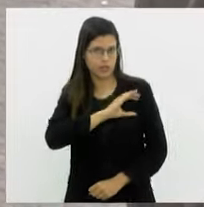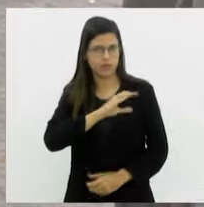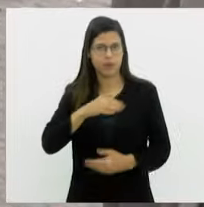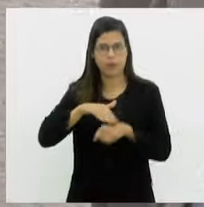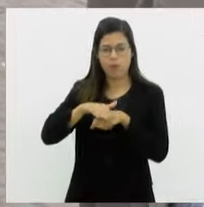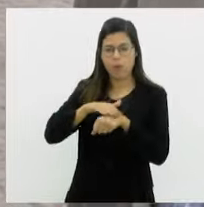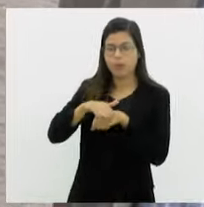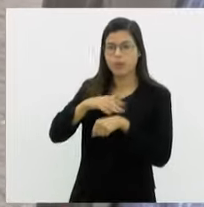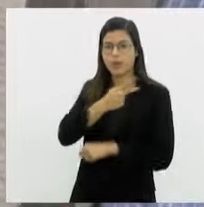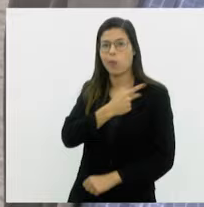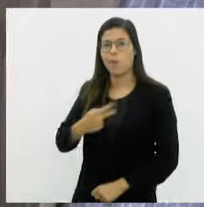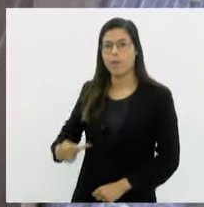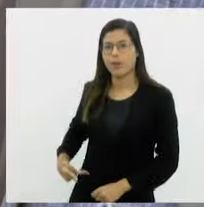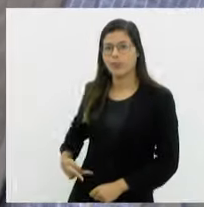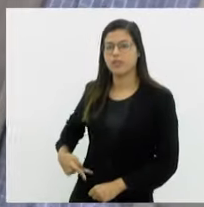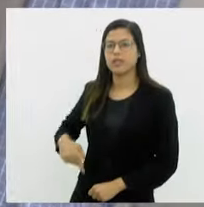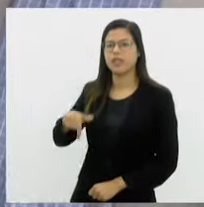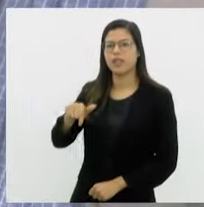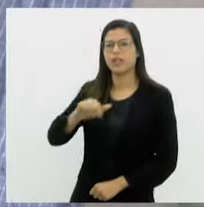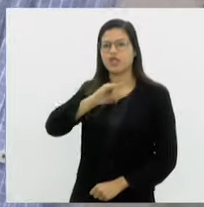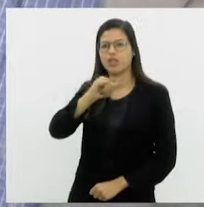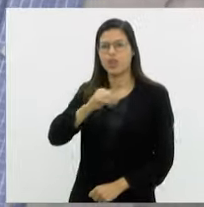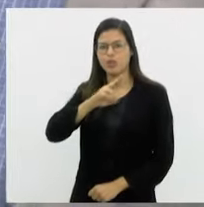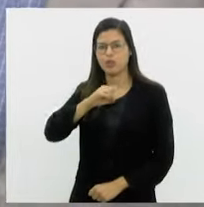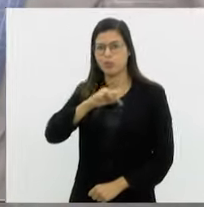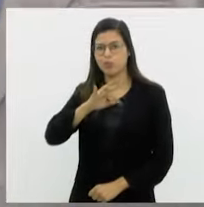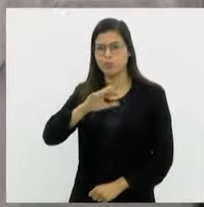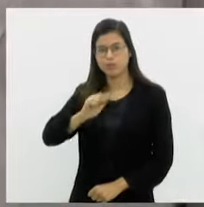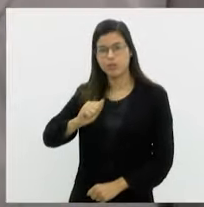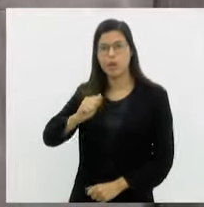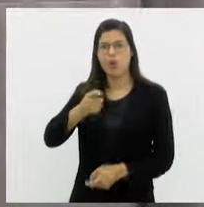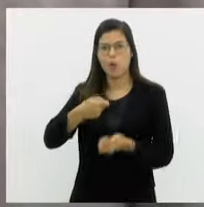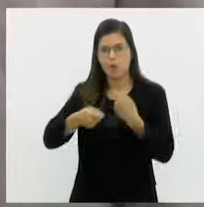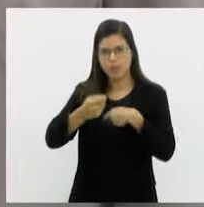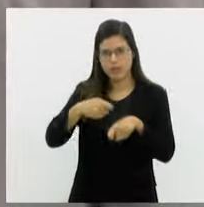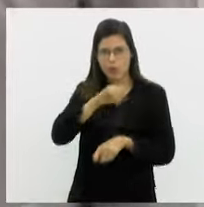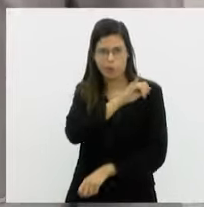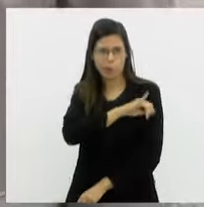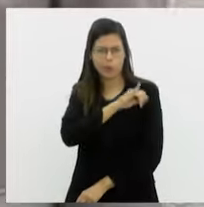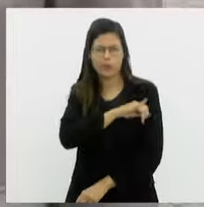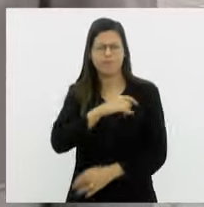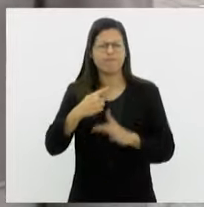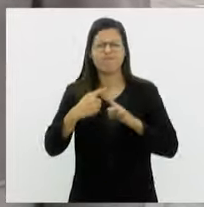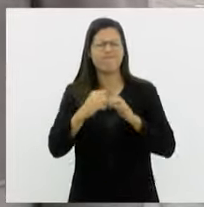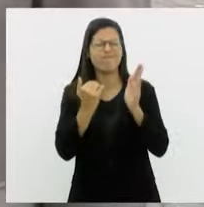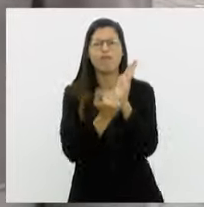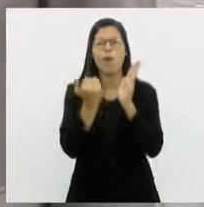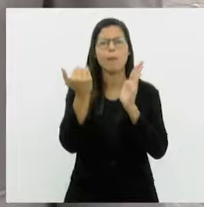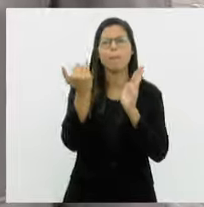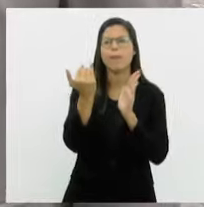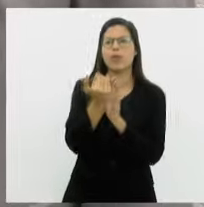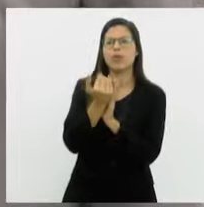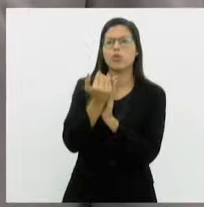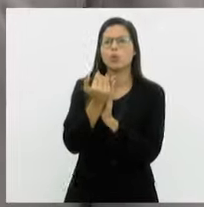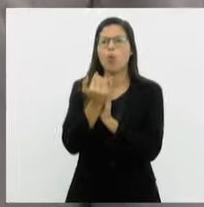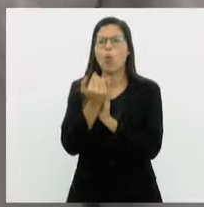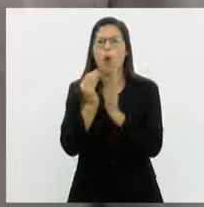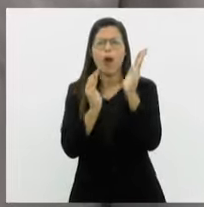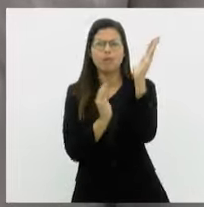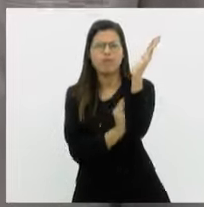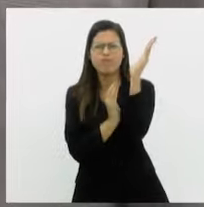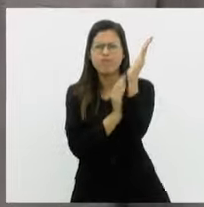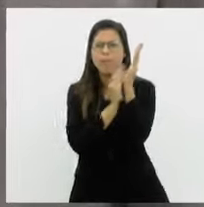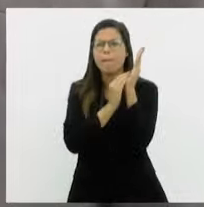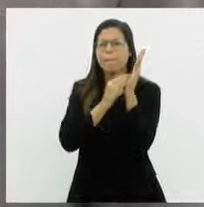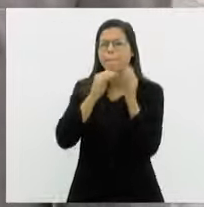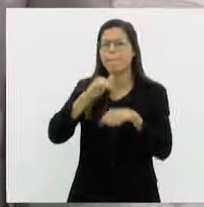Romai, que é presidente da Junta Comercial do Rio de Janeiro. O que o senhor atribui esse aumento? O processo burocrático está mais fácil de ser